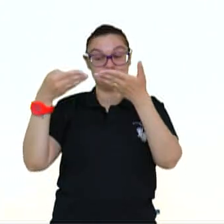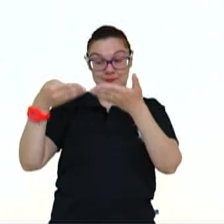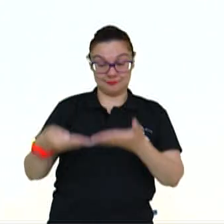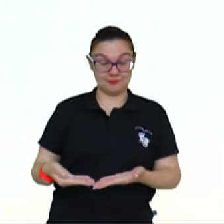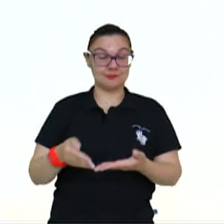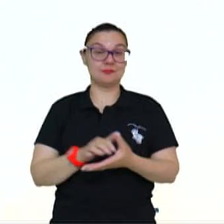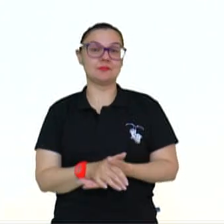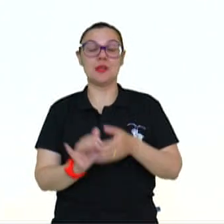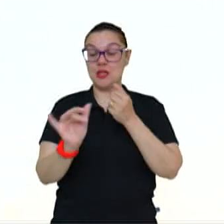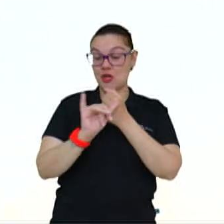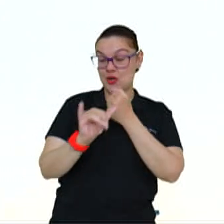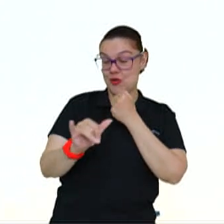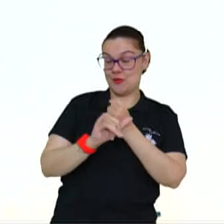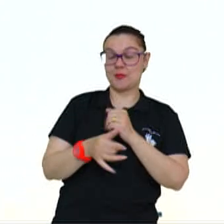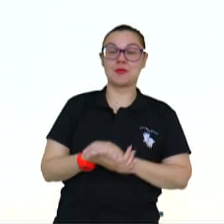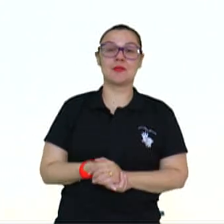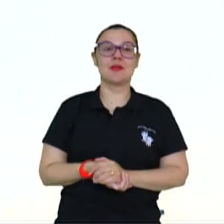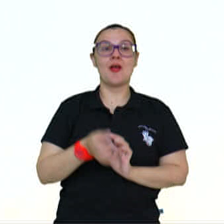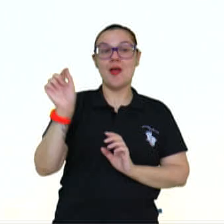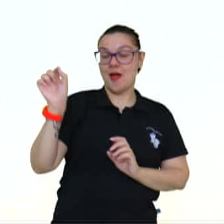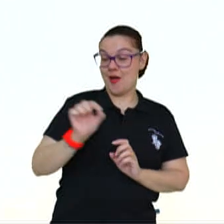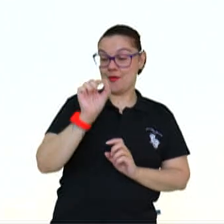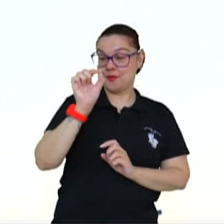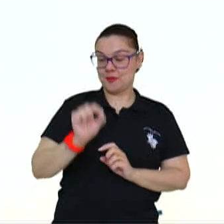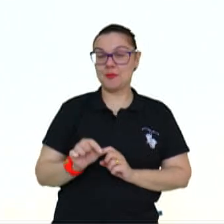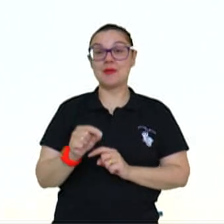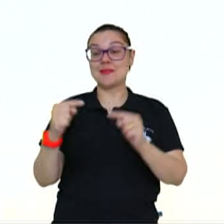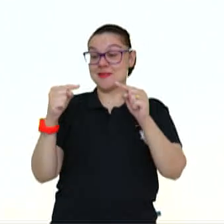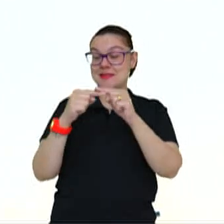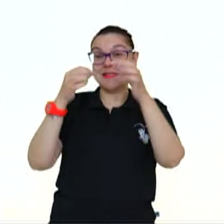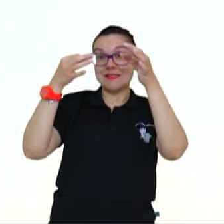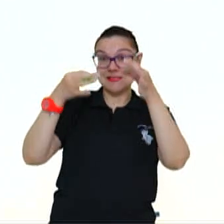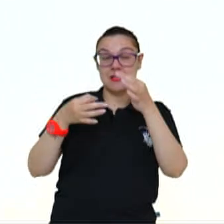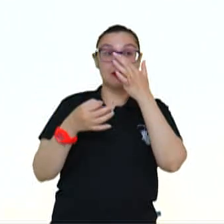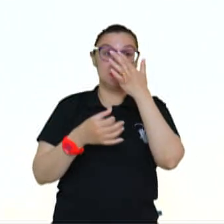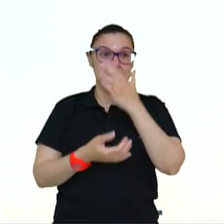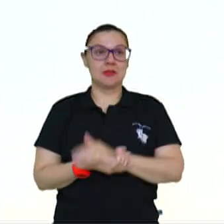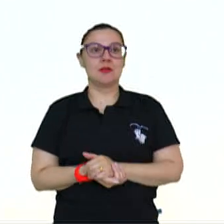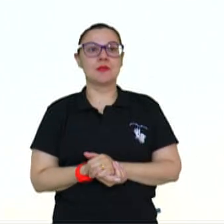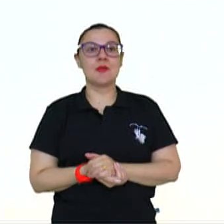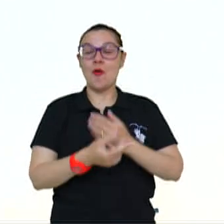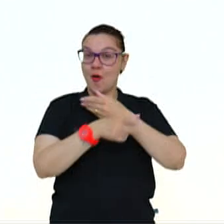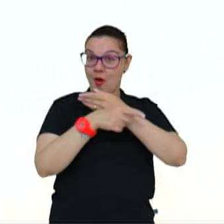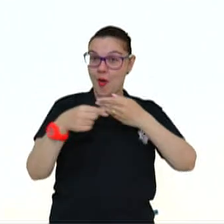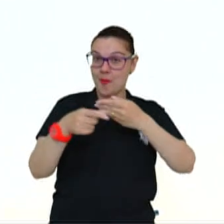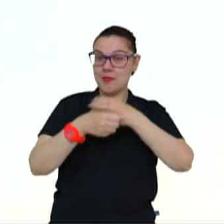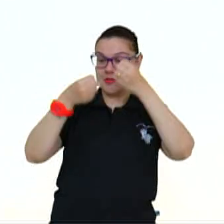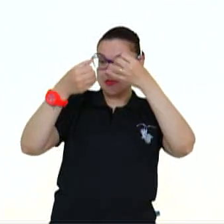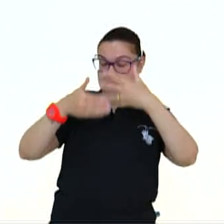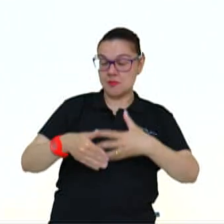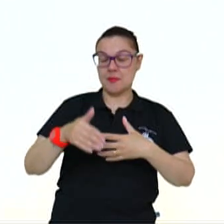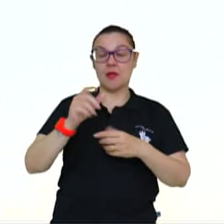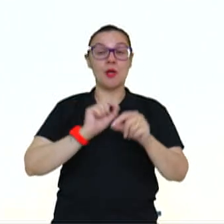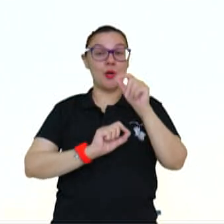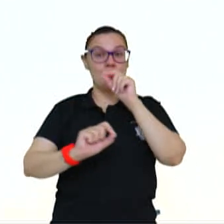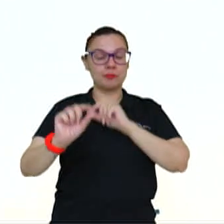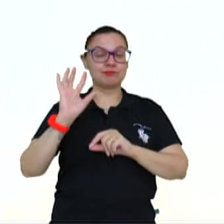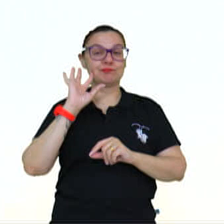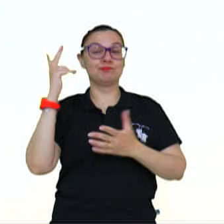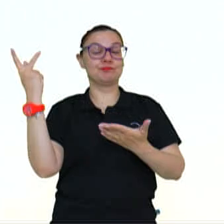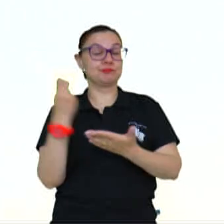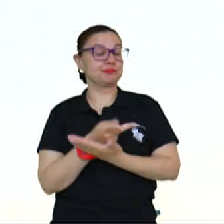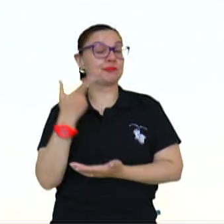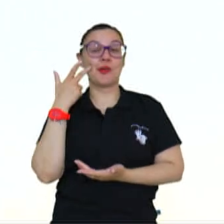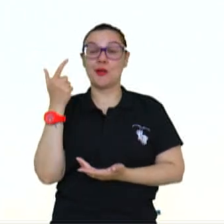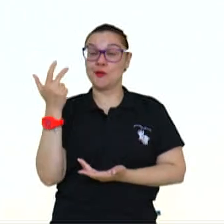de Valcir Carrasco, marque as alternativas que estejam corretas, meus amigos. O autor tece comentários sobre uma situação